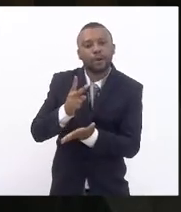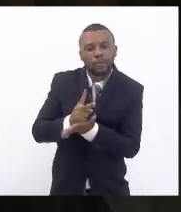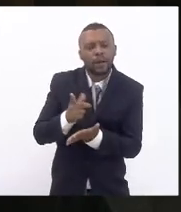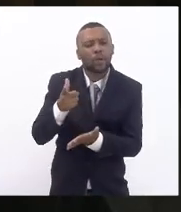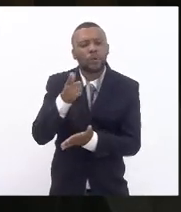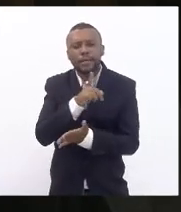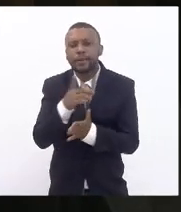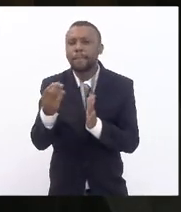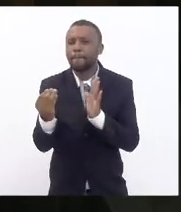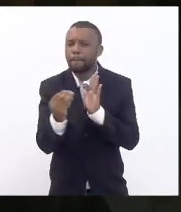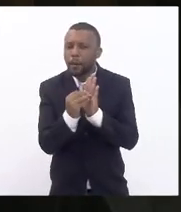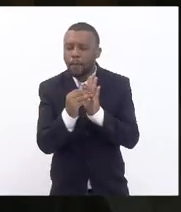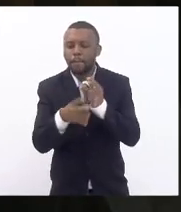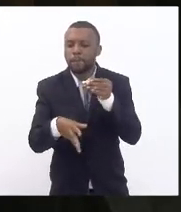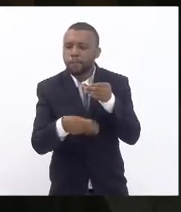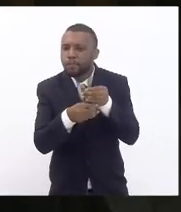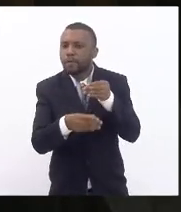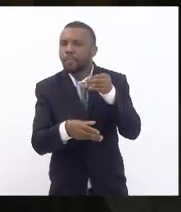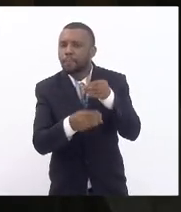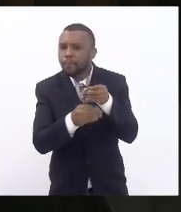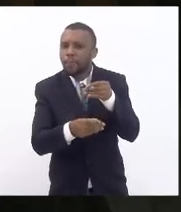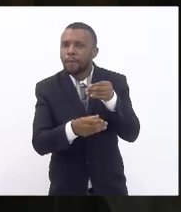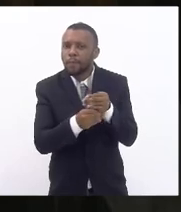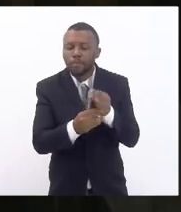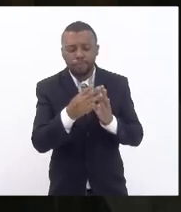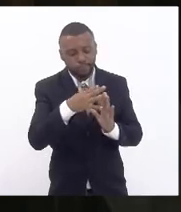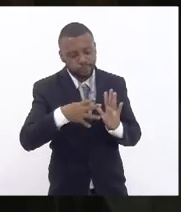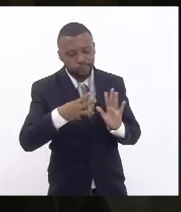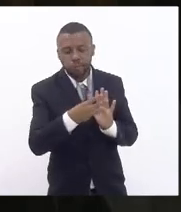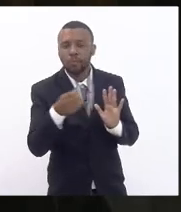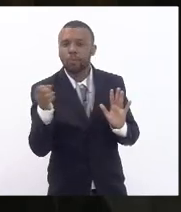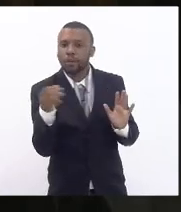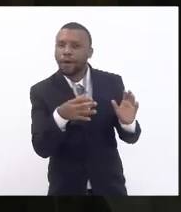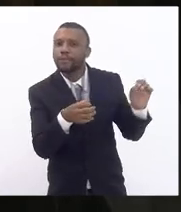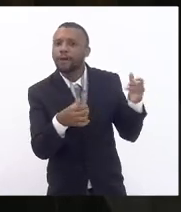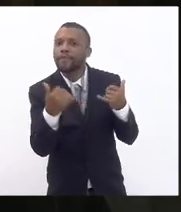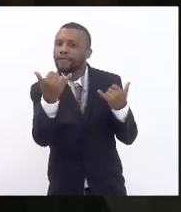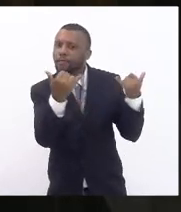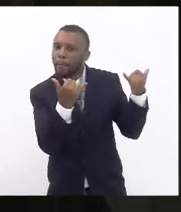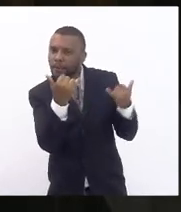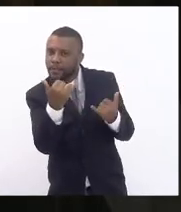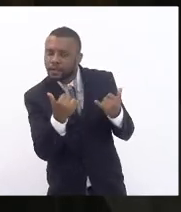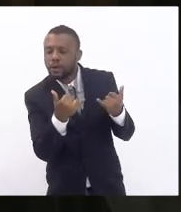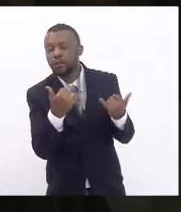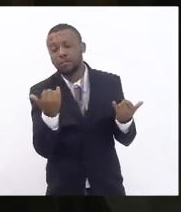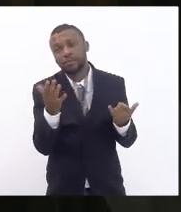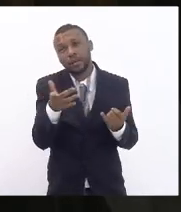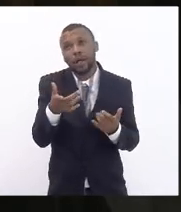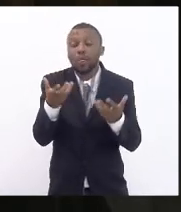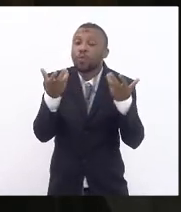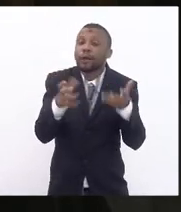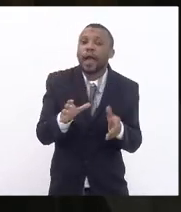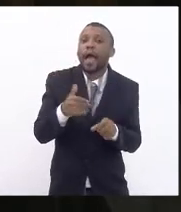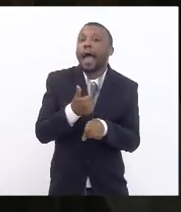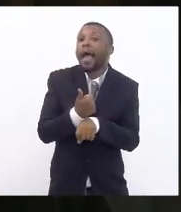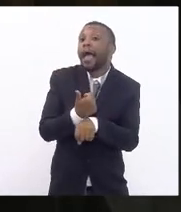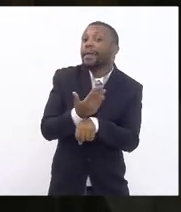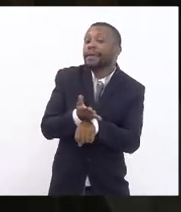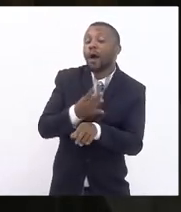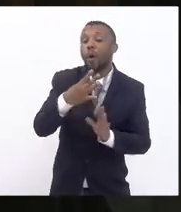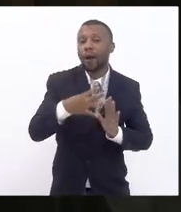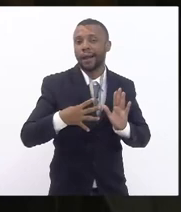já novos componentes curriculares desse novo ensino médio, já que ela não quer retardar o calendário, que era a nossa proposta